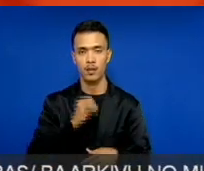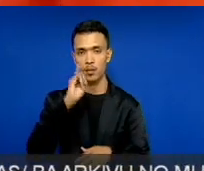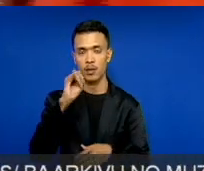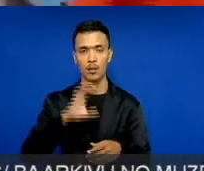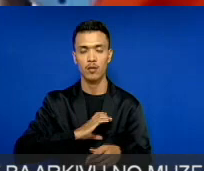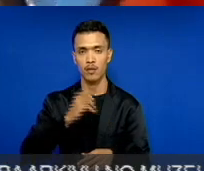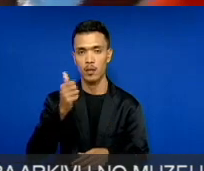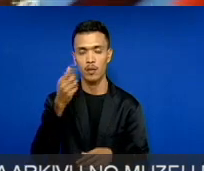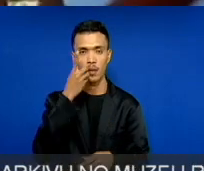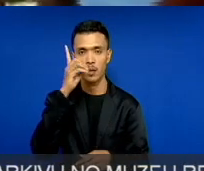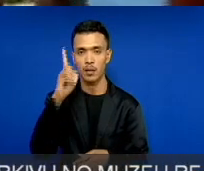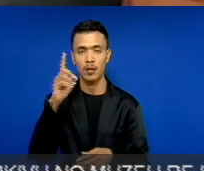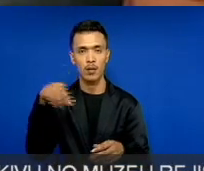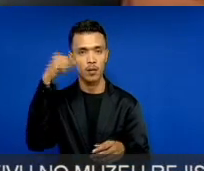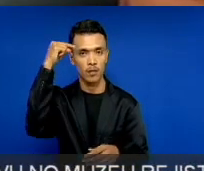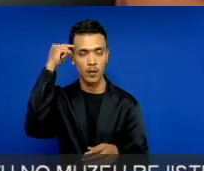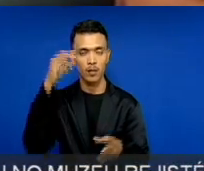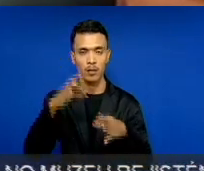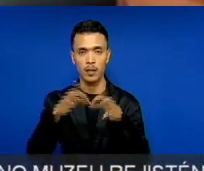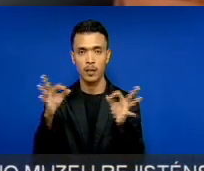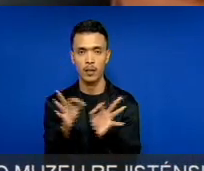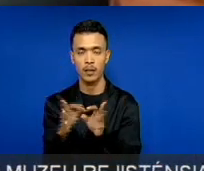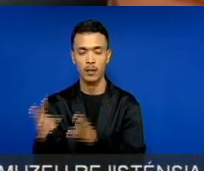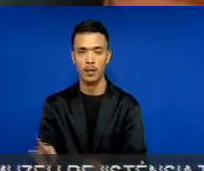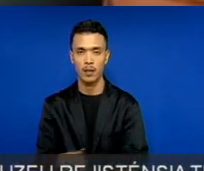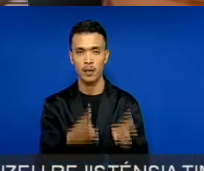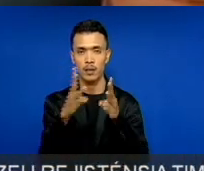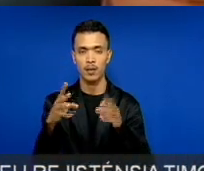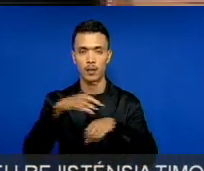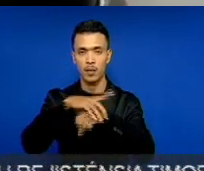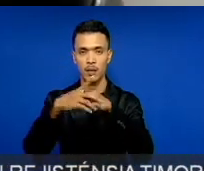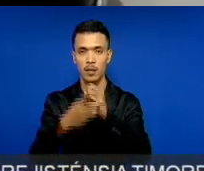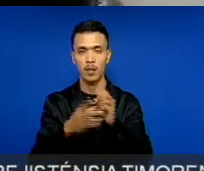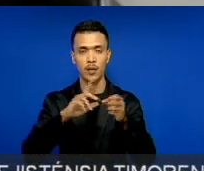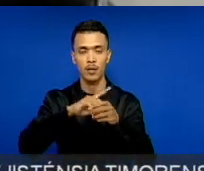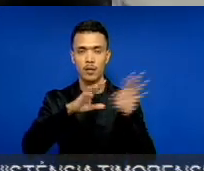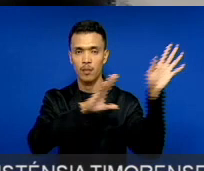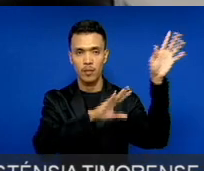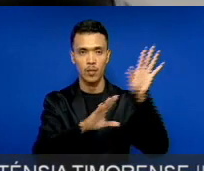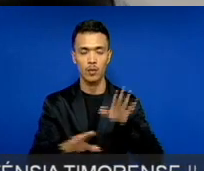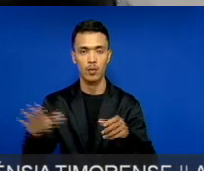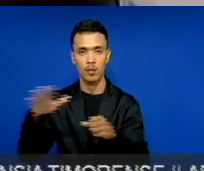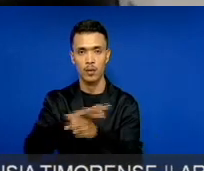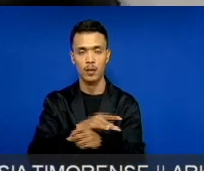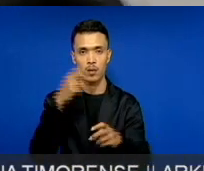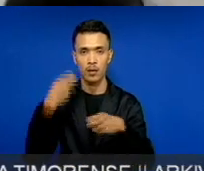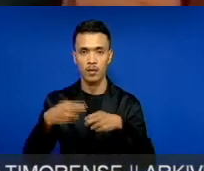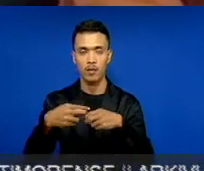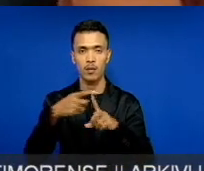declara. Governo se toma atenção de normaliza a autoestrada Nebe Raimono Taka causa russe